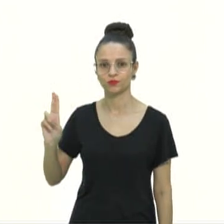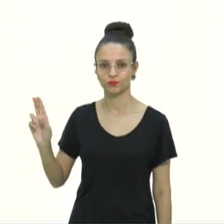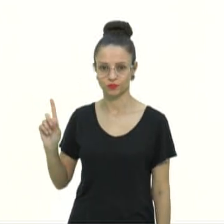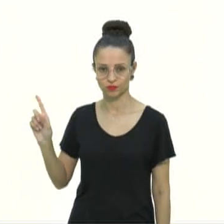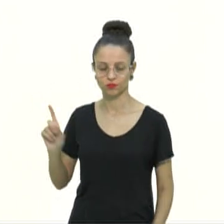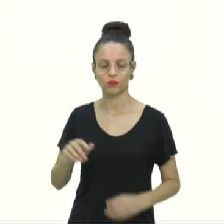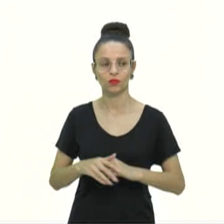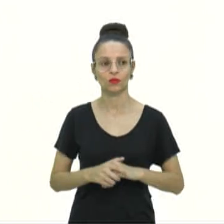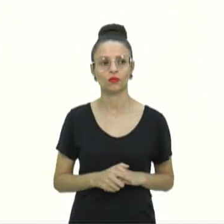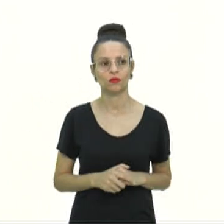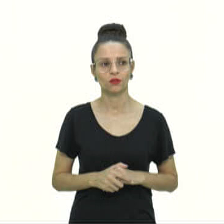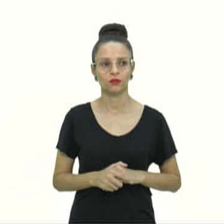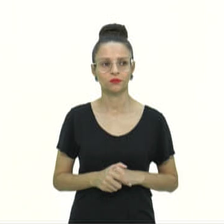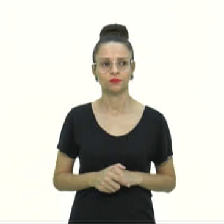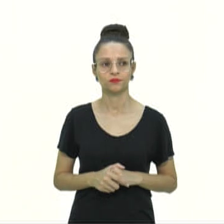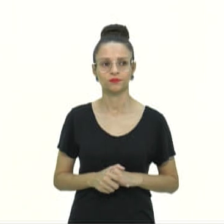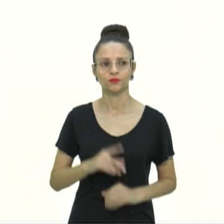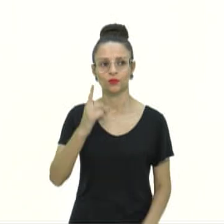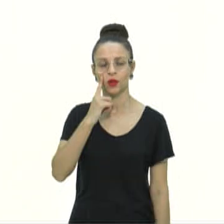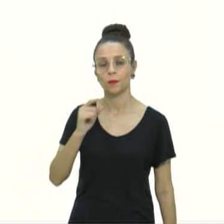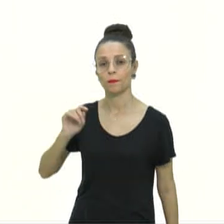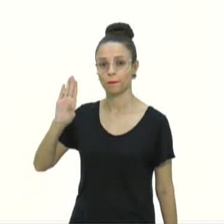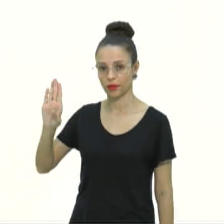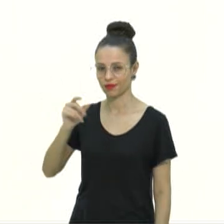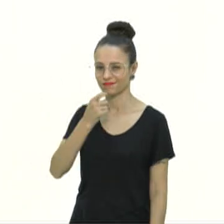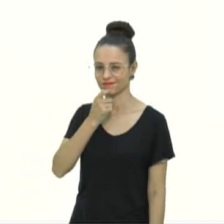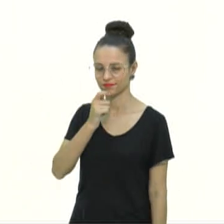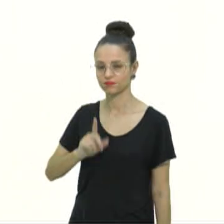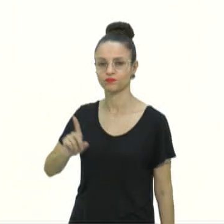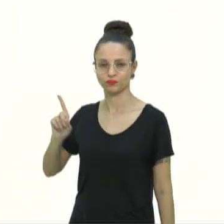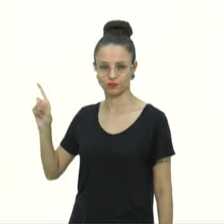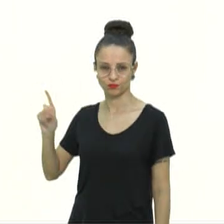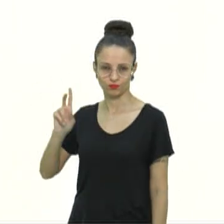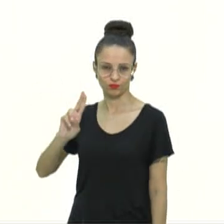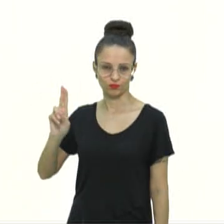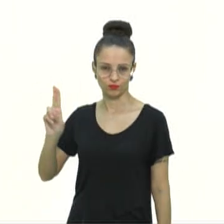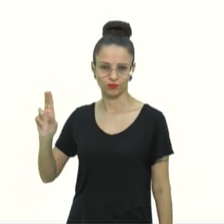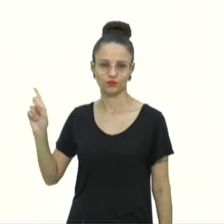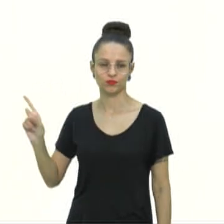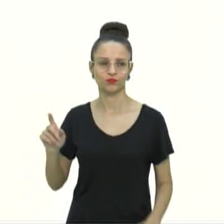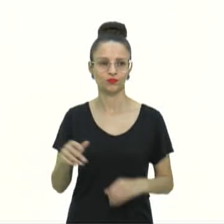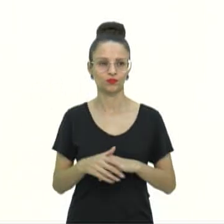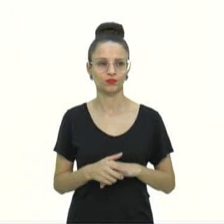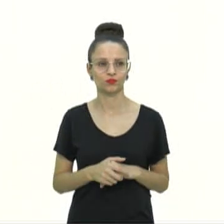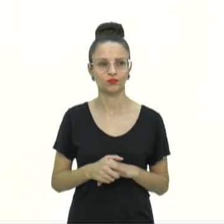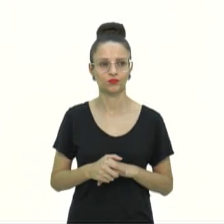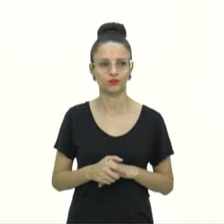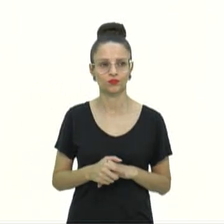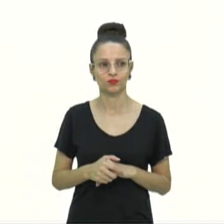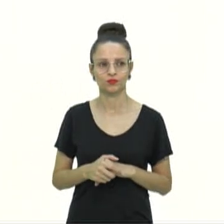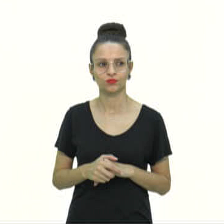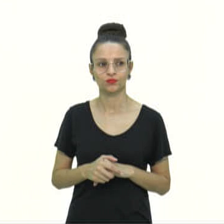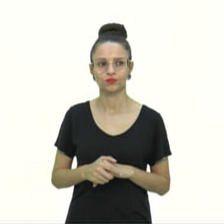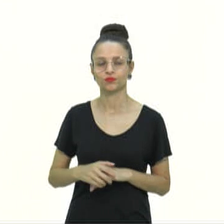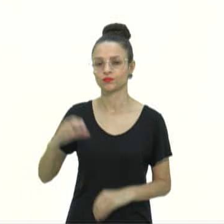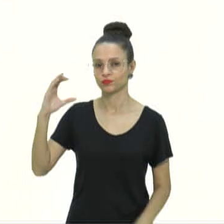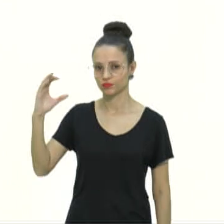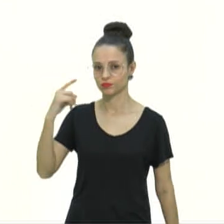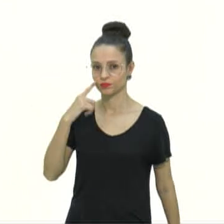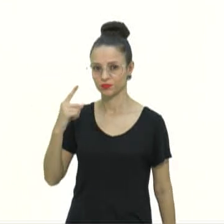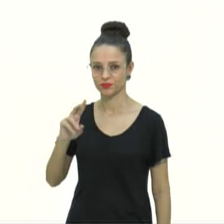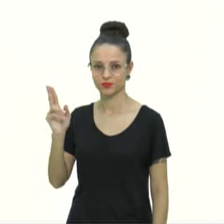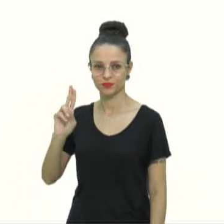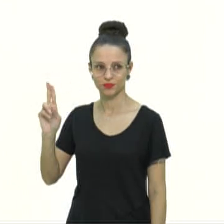e diafragmática. Letra B, bracing, drying in, hollowing e stomach vacuum. Letra